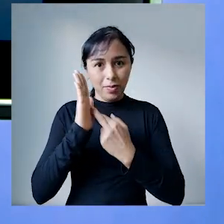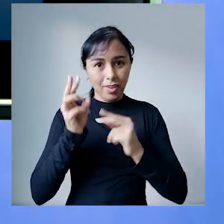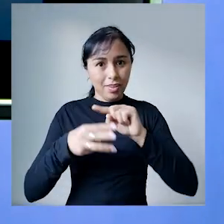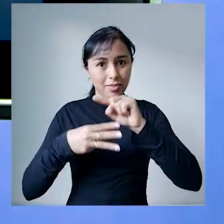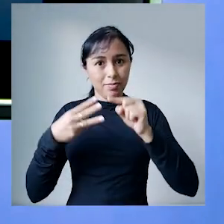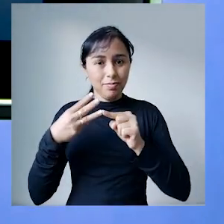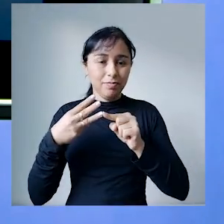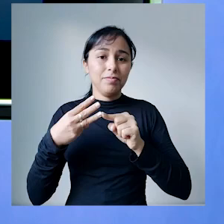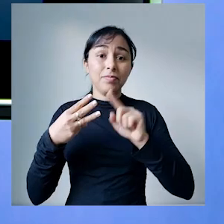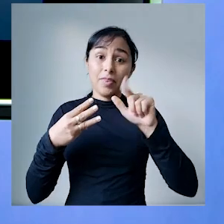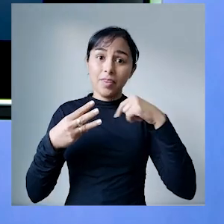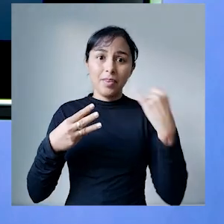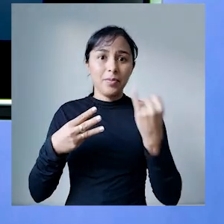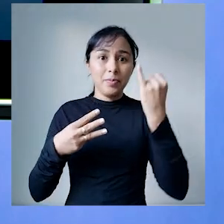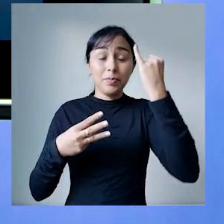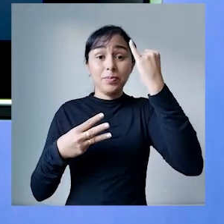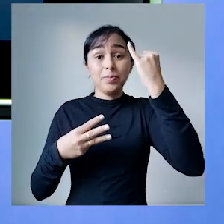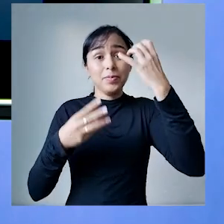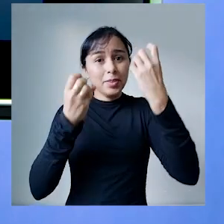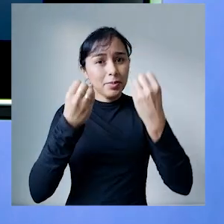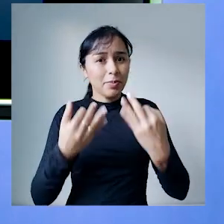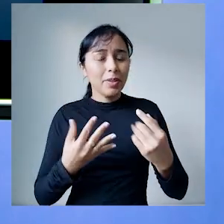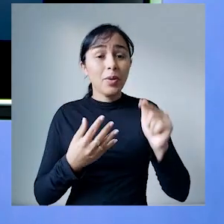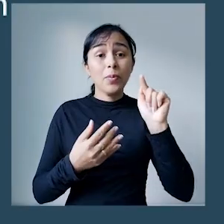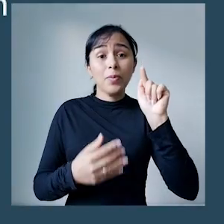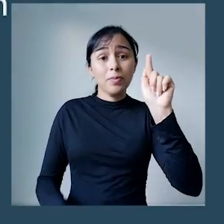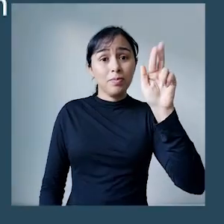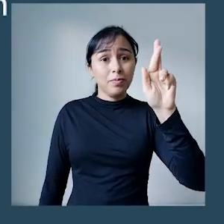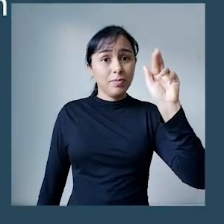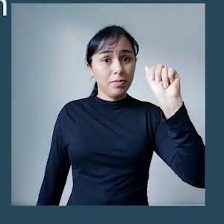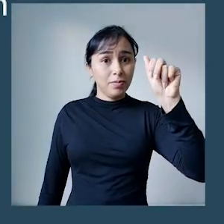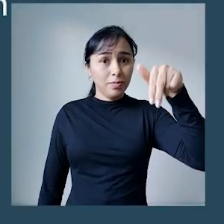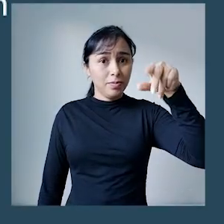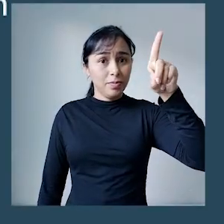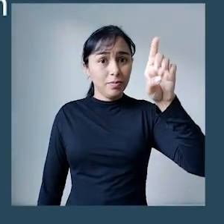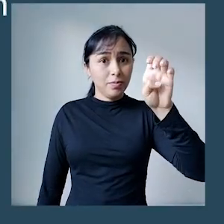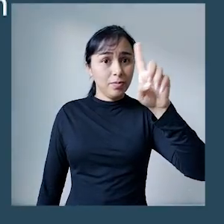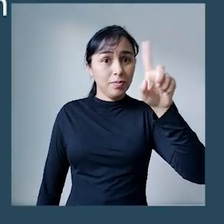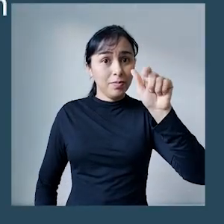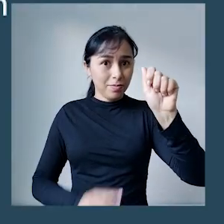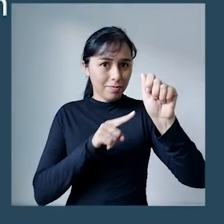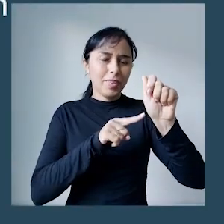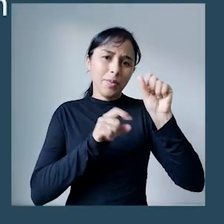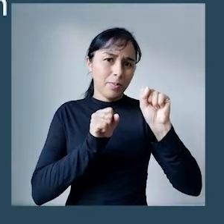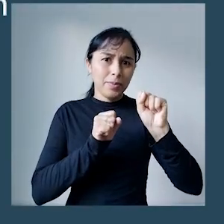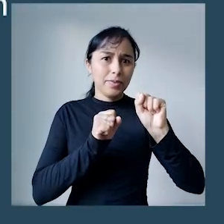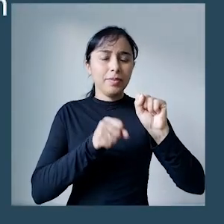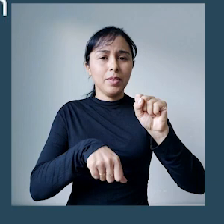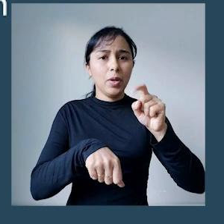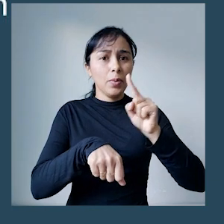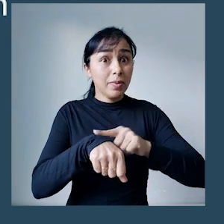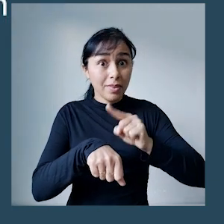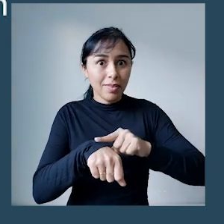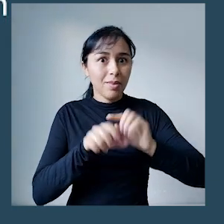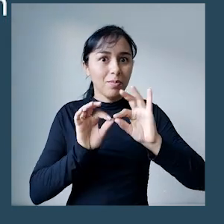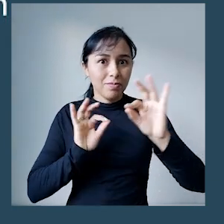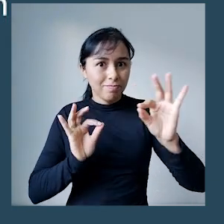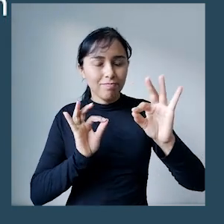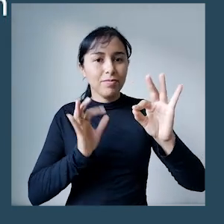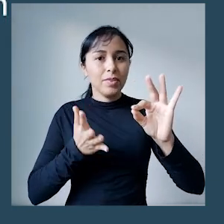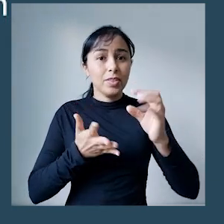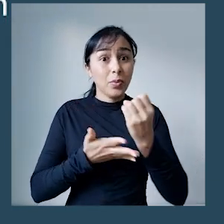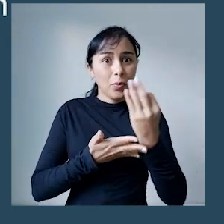interessante a gente falar um pouco sobre essas grandezas. Então, a grandeza diretamente proporcional, ela está